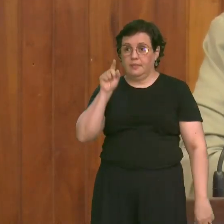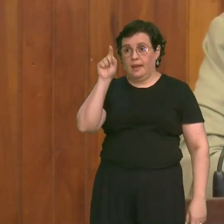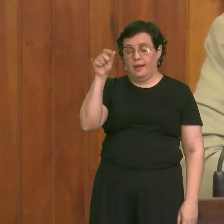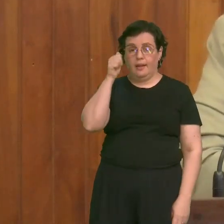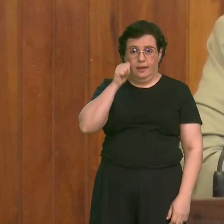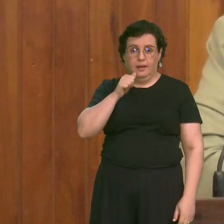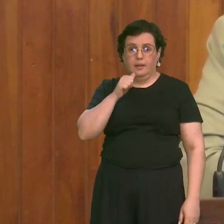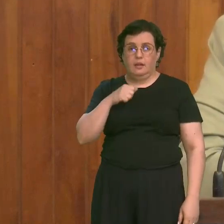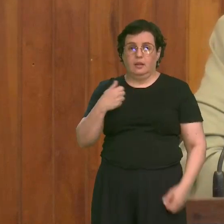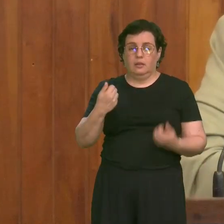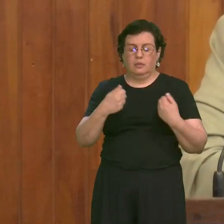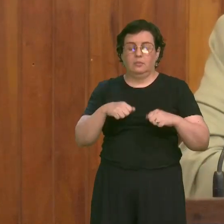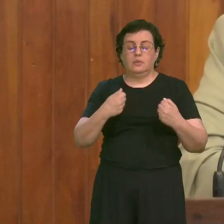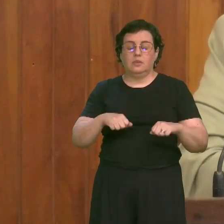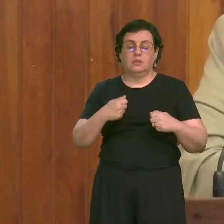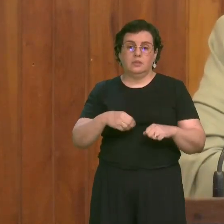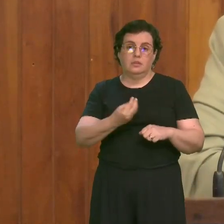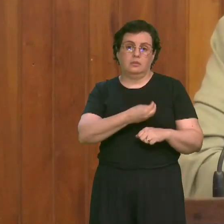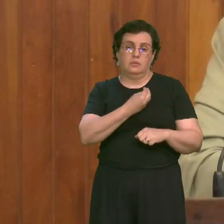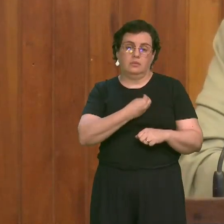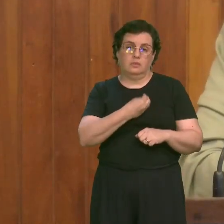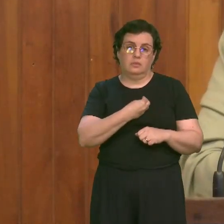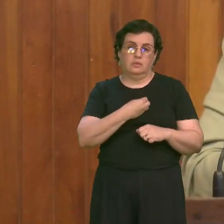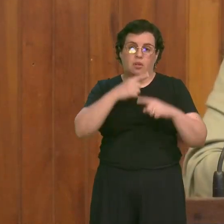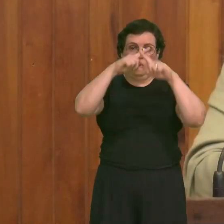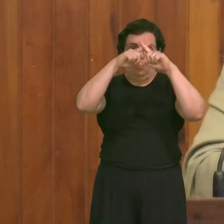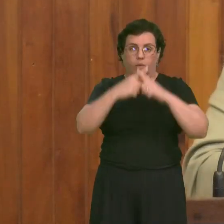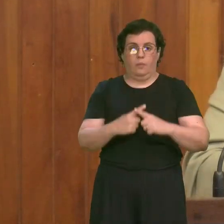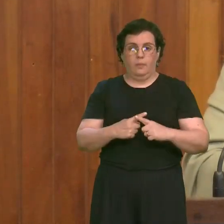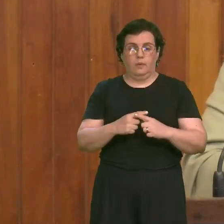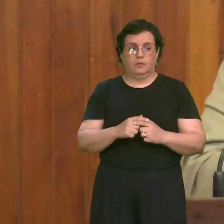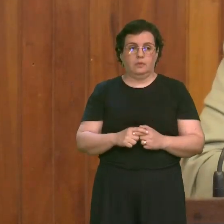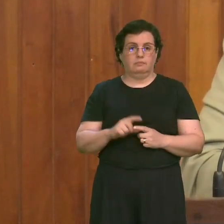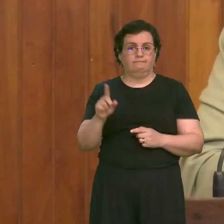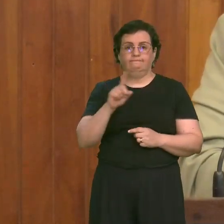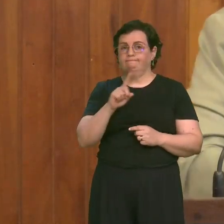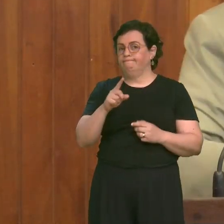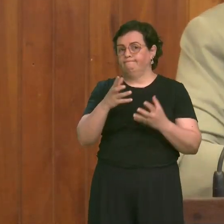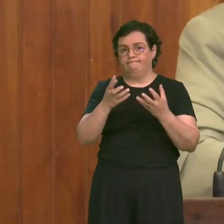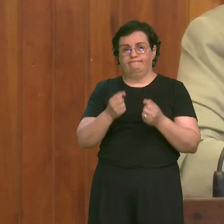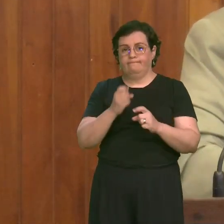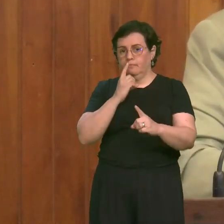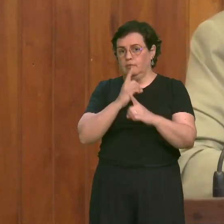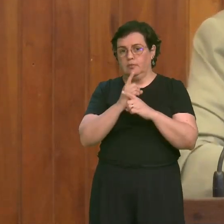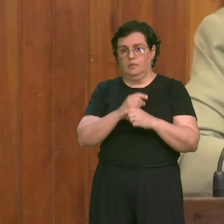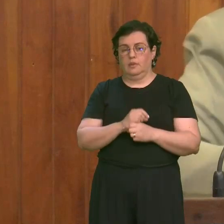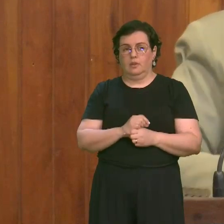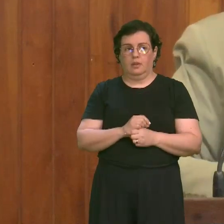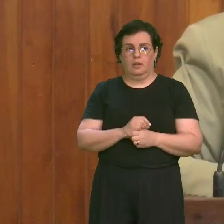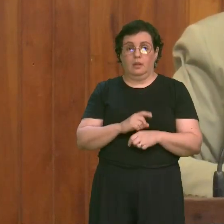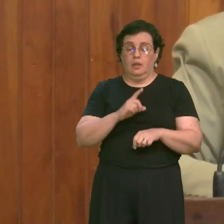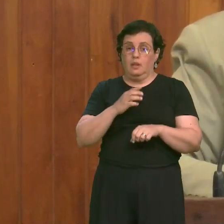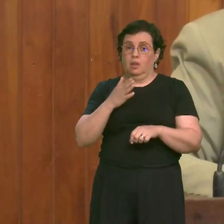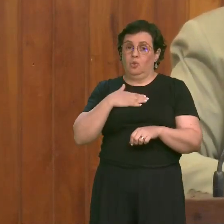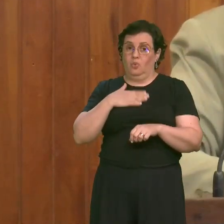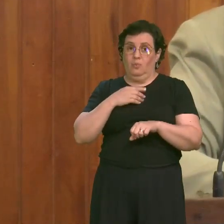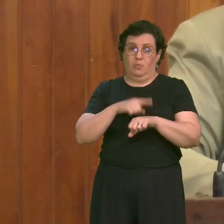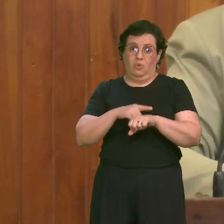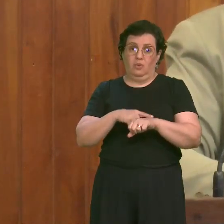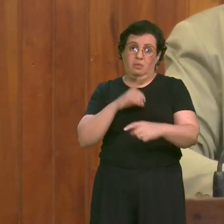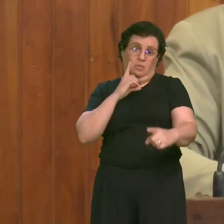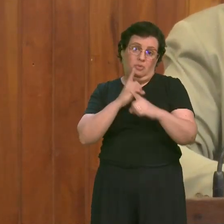precisava participar de uma competição não foi atendida na nossa época atendíamos todos não